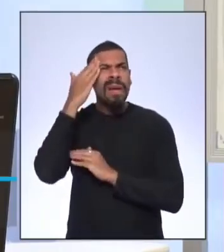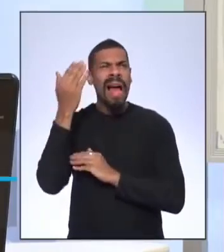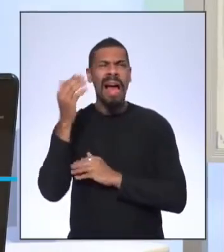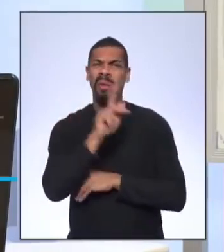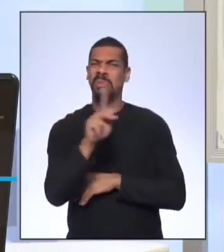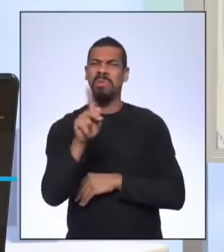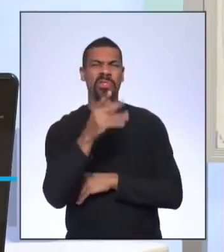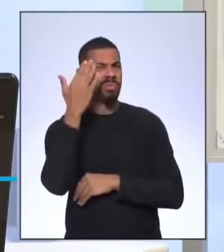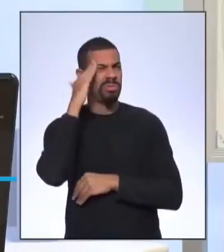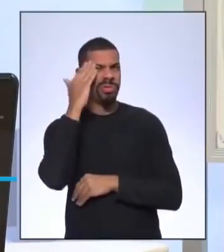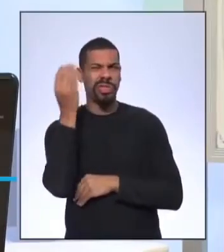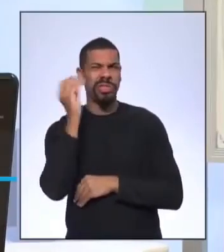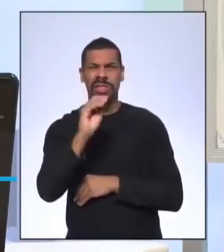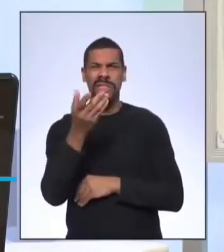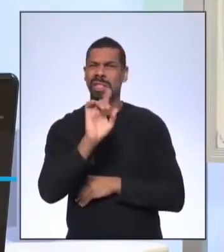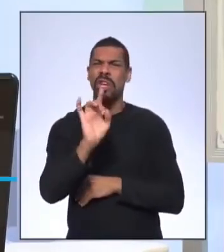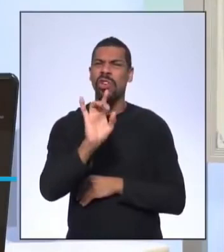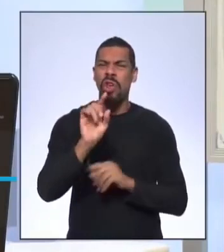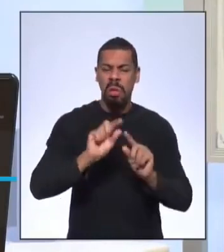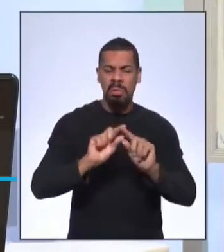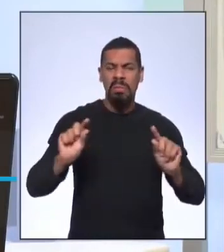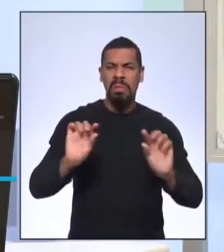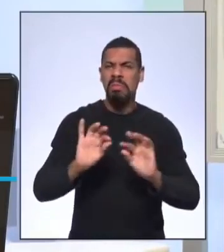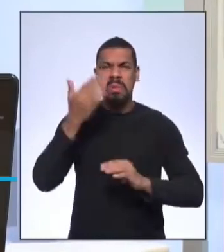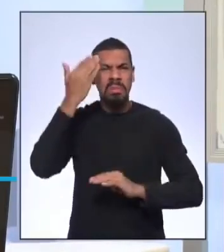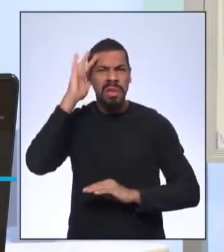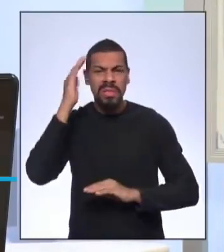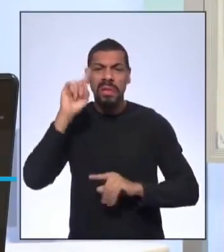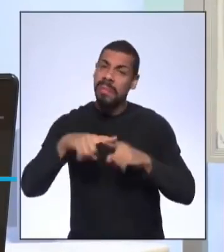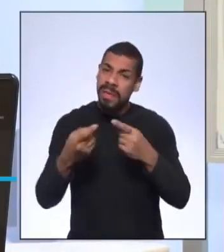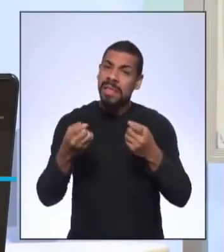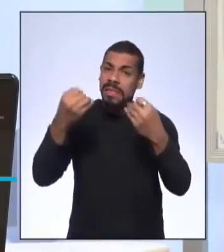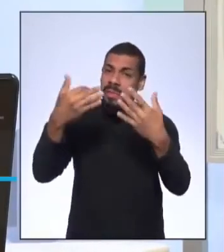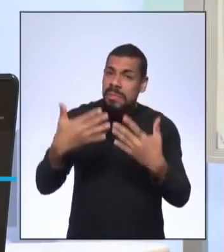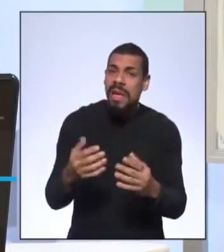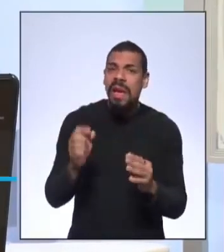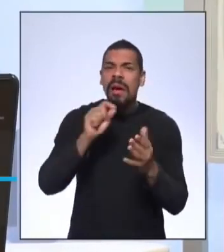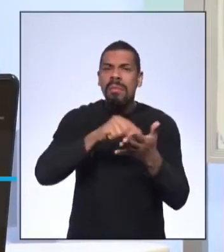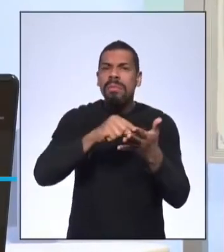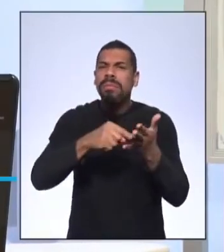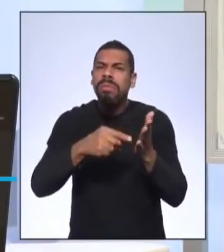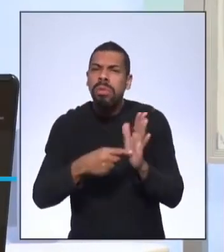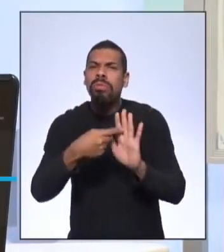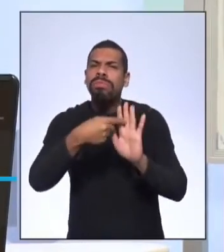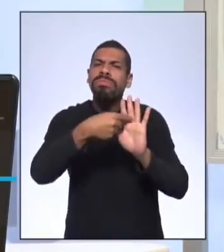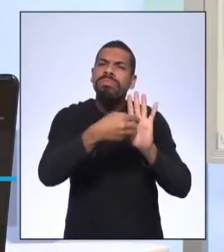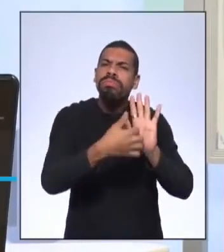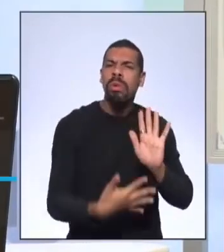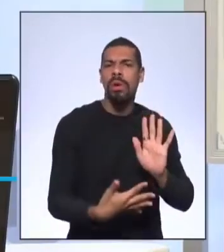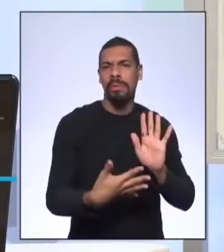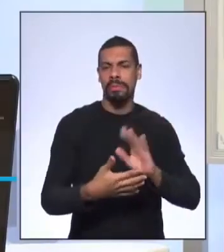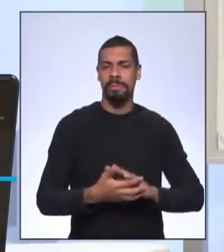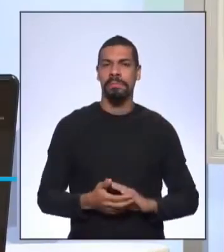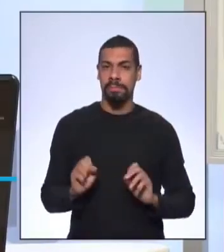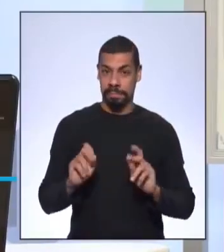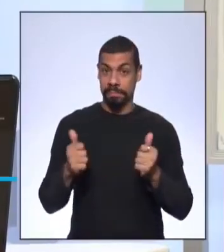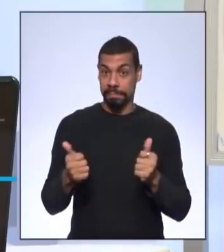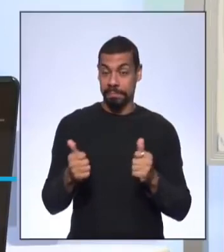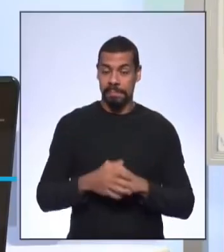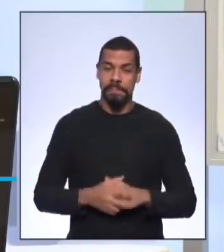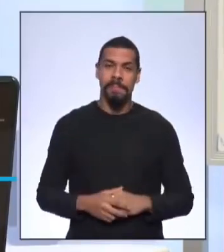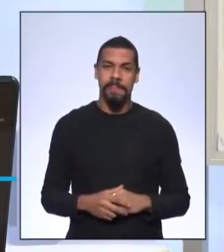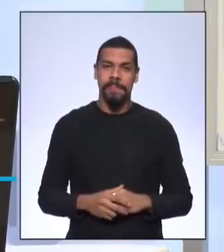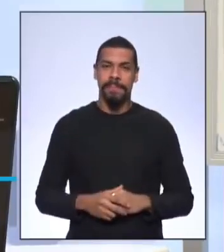específico. Não precisa colocar não entendi alguma coisa. Coloque a pergunta um pouquinho mais específica para ajudar a gente, quem sabe a gente conseguir tirar essa